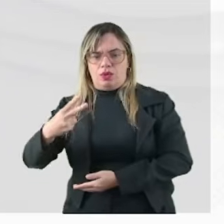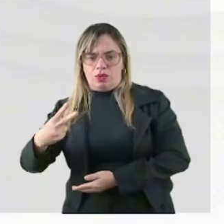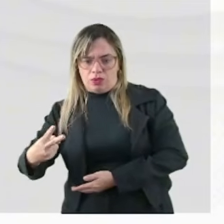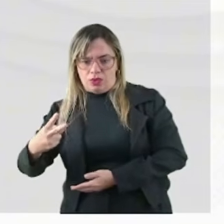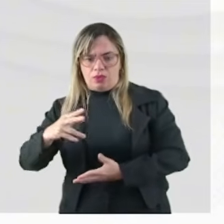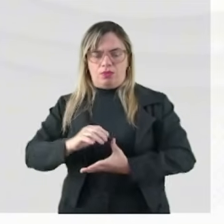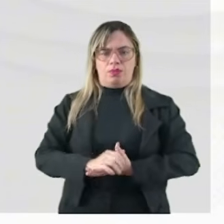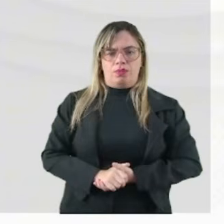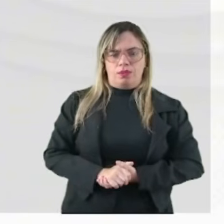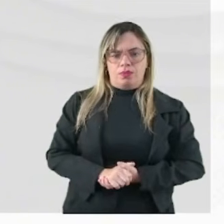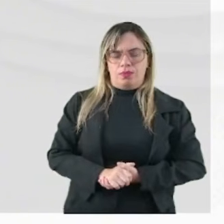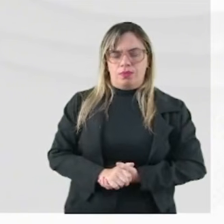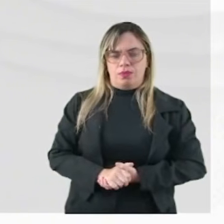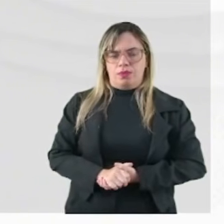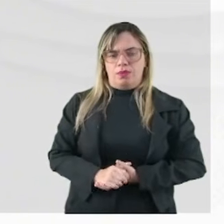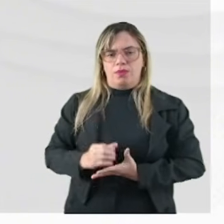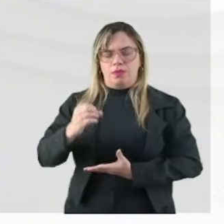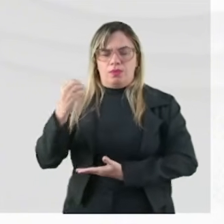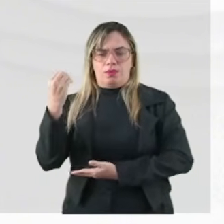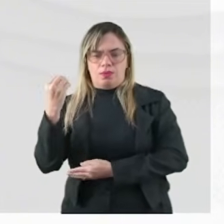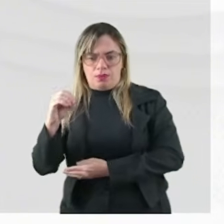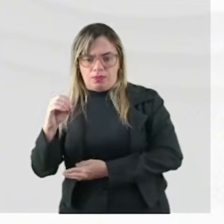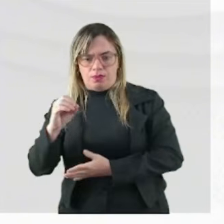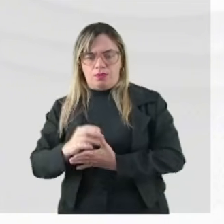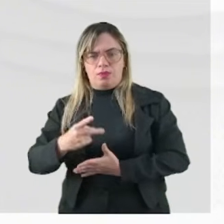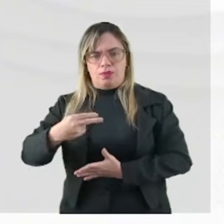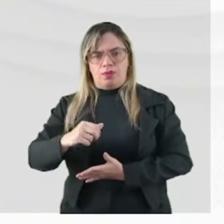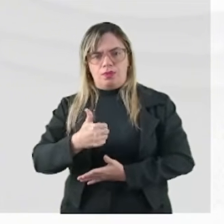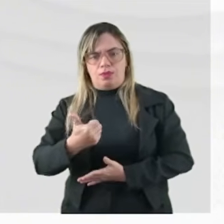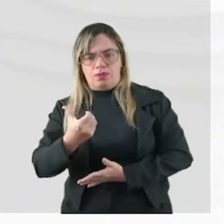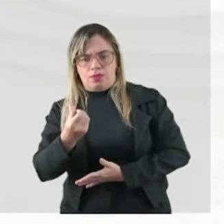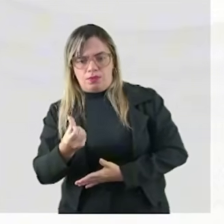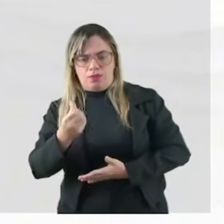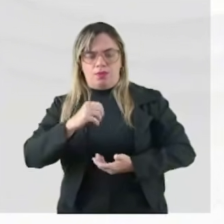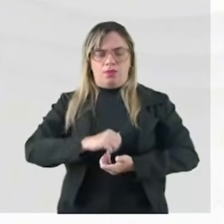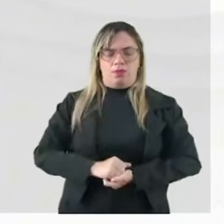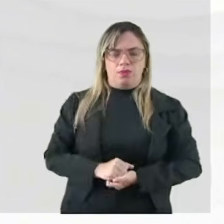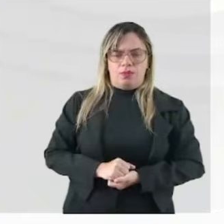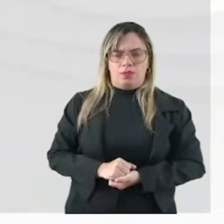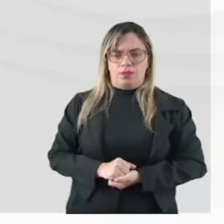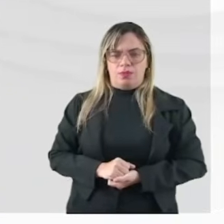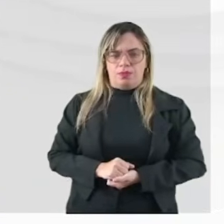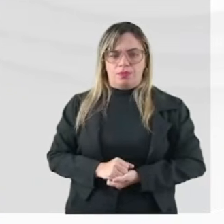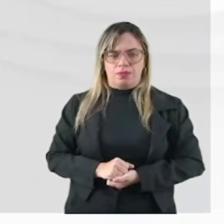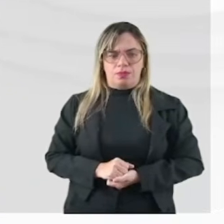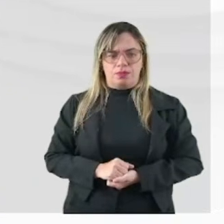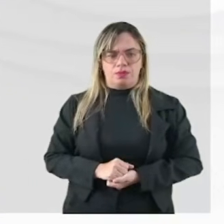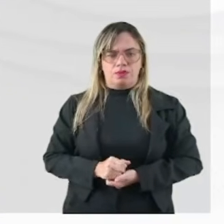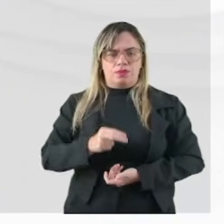32. Oxigênio, 16. Nitrogênio,